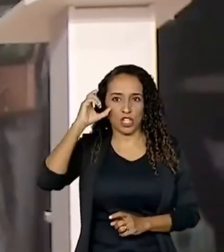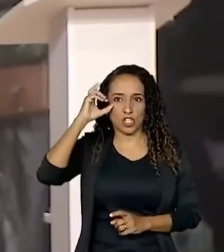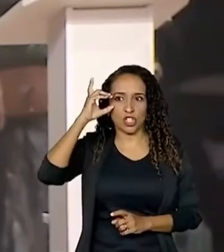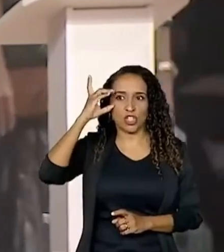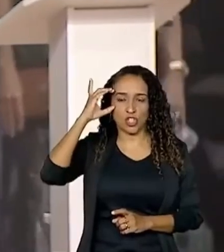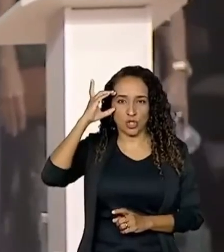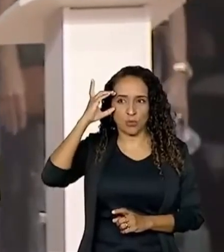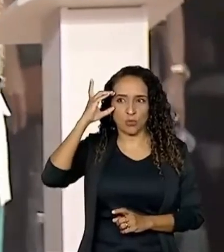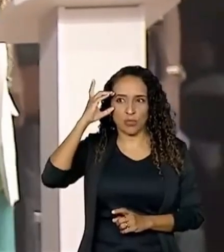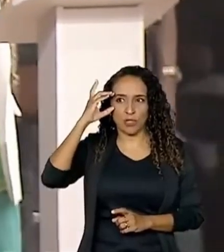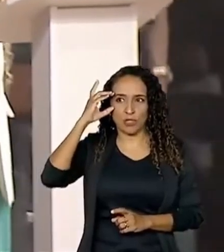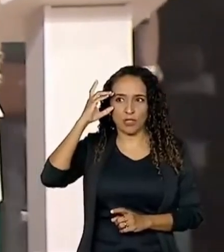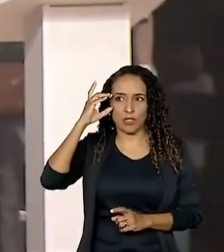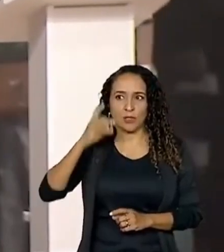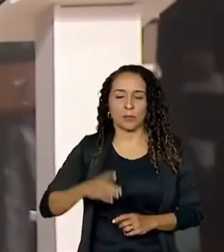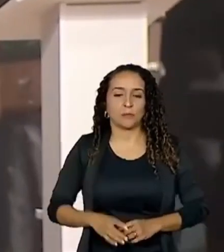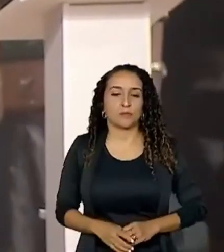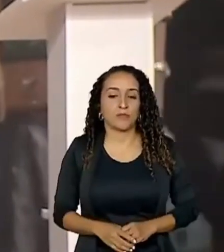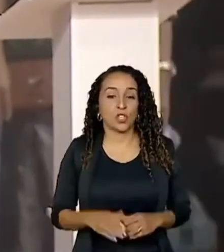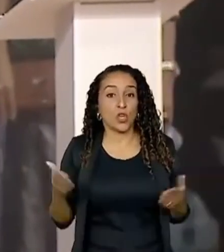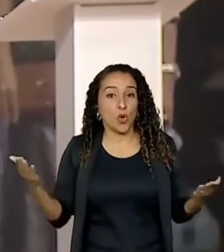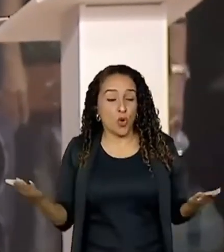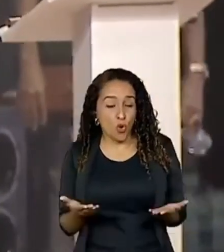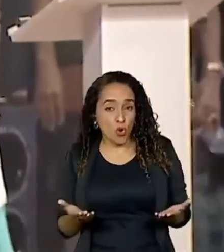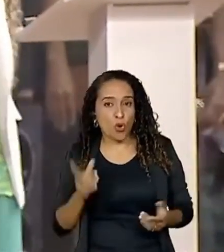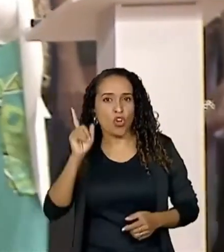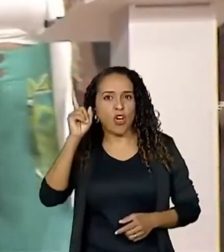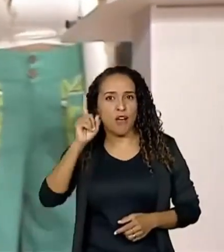que hoje exerce